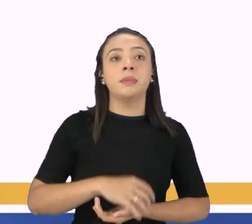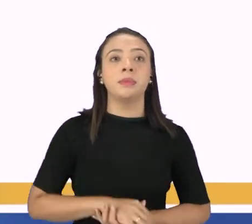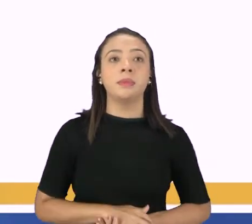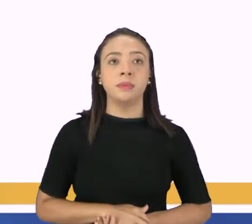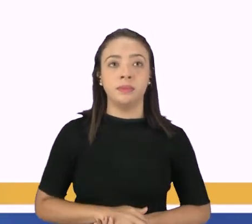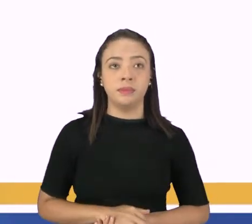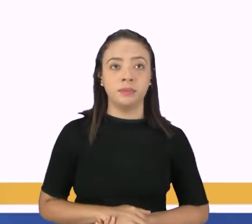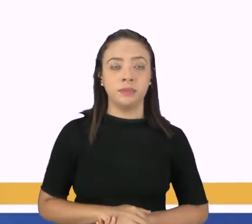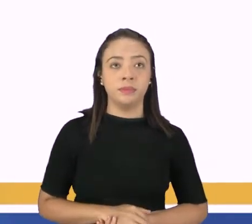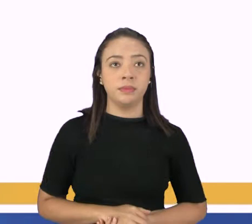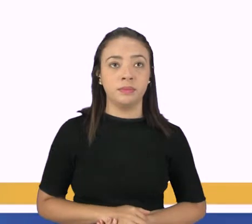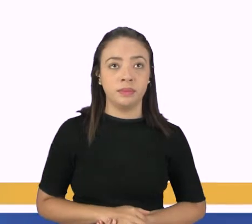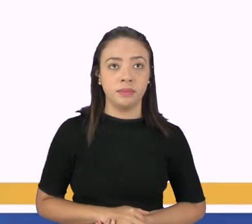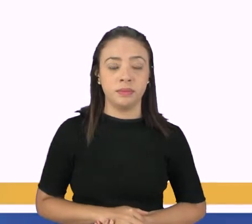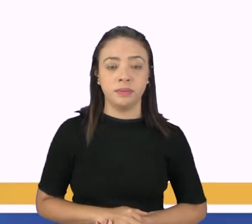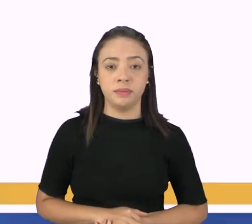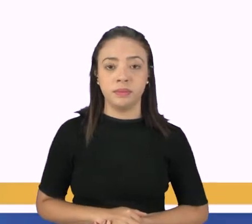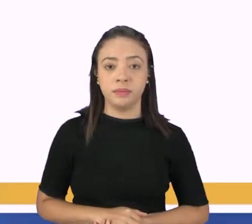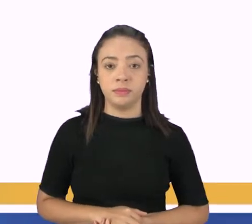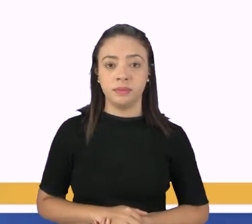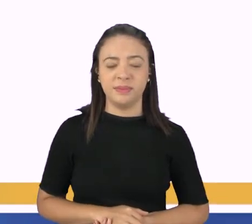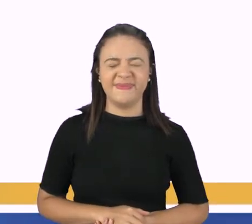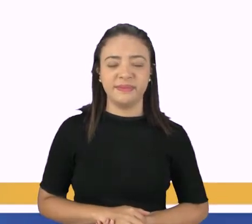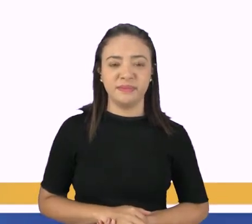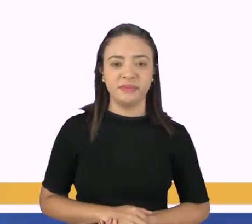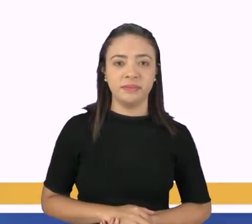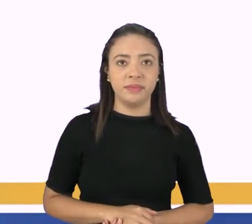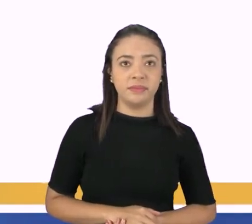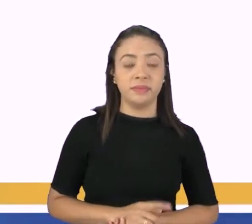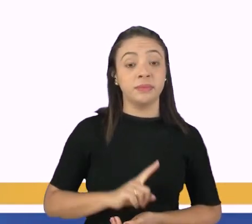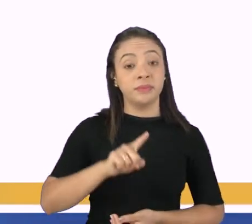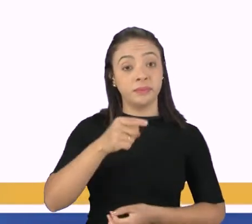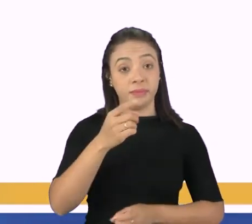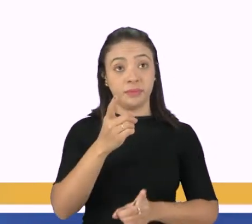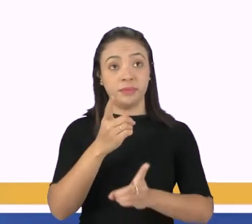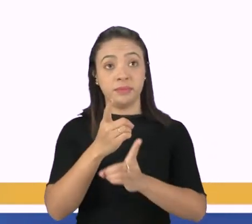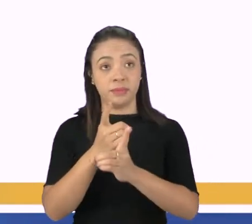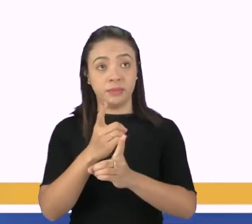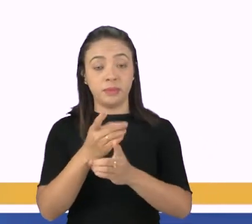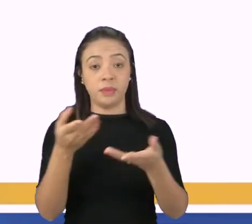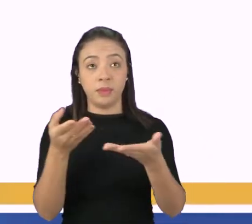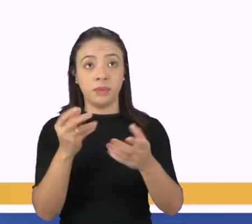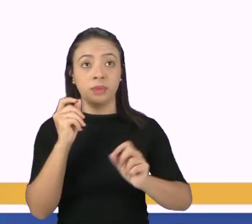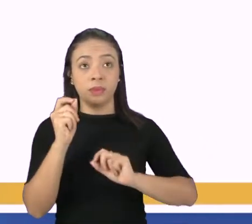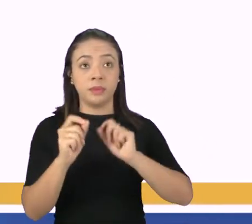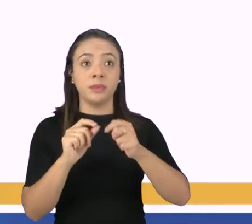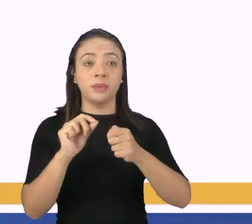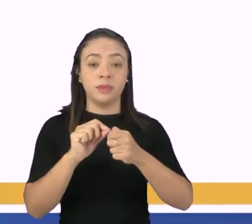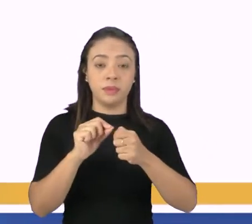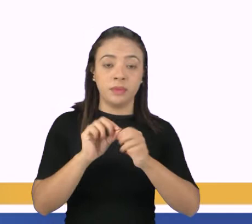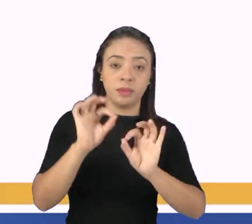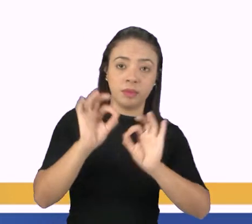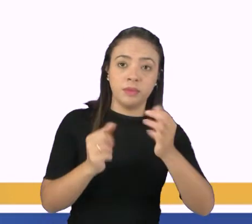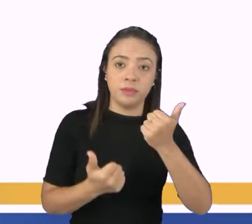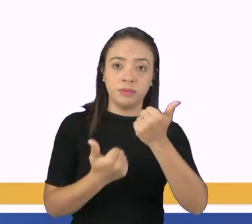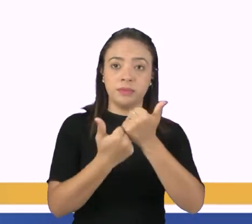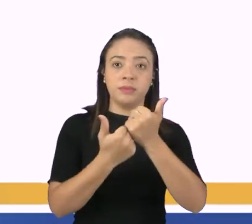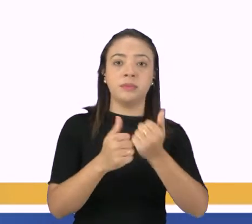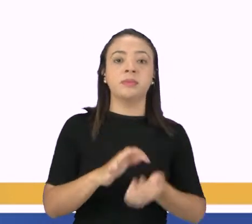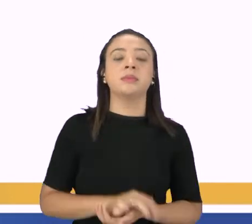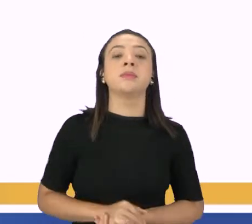independente, ele é menos 6. Muito bem, depois que você encontra os coeficientes, aí você aplica os coeficientes aí na fórmula